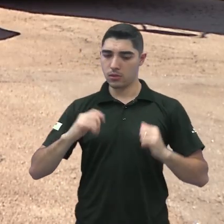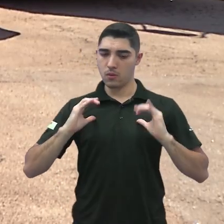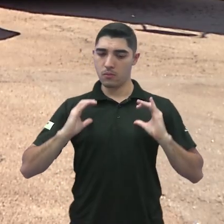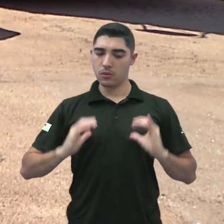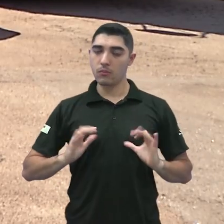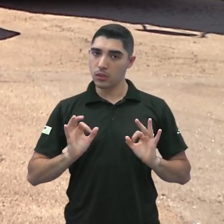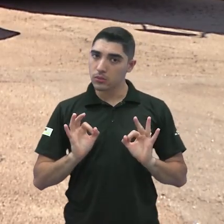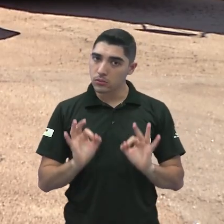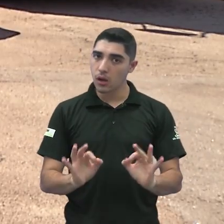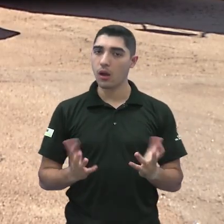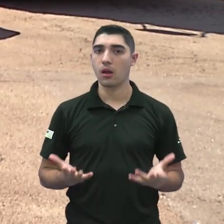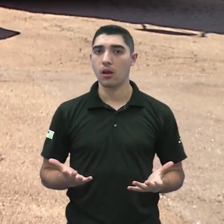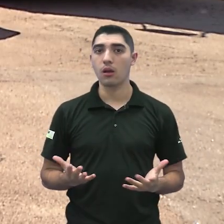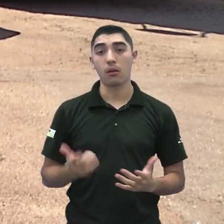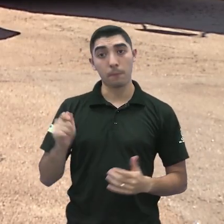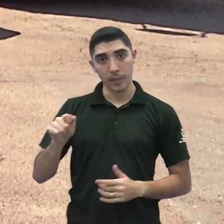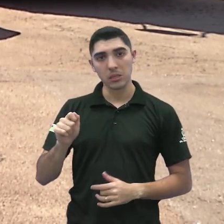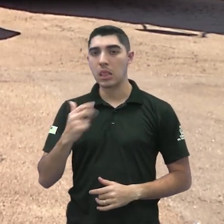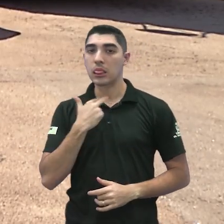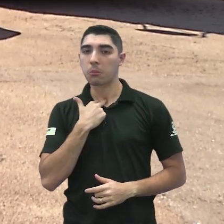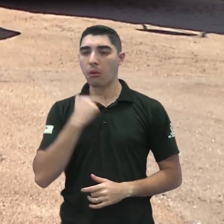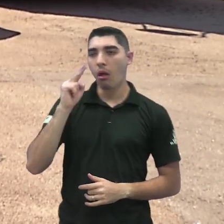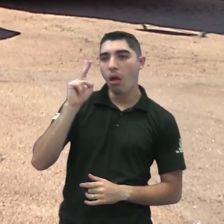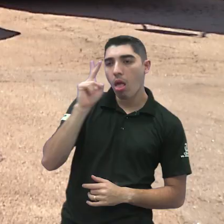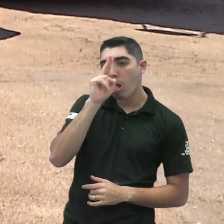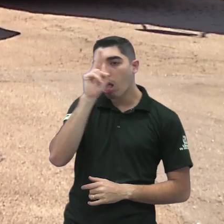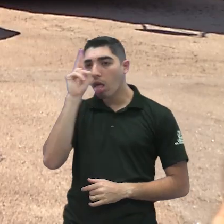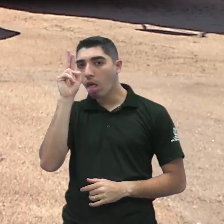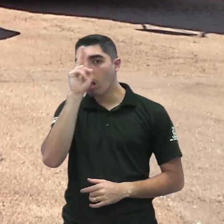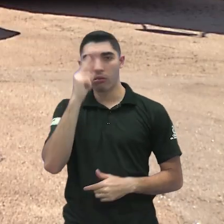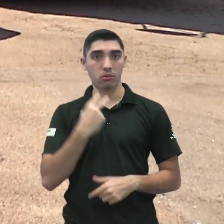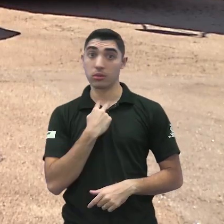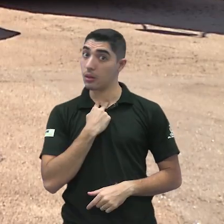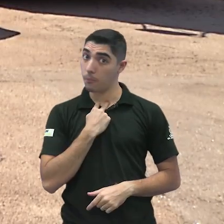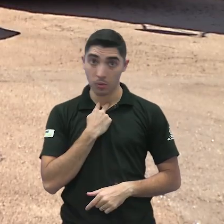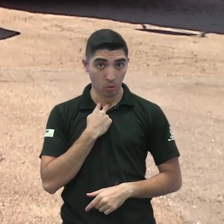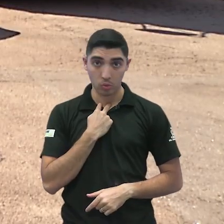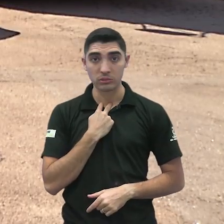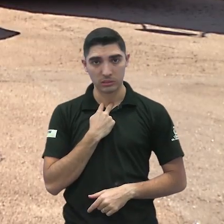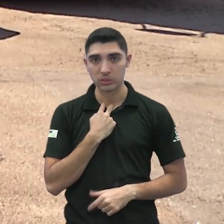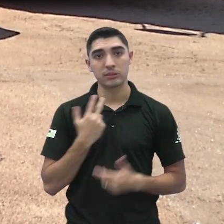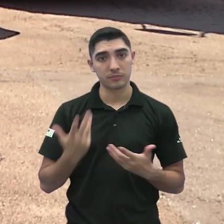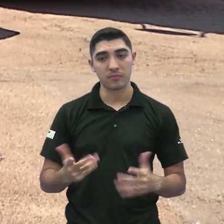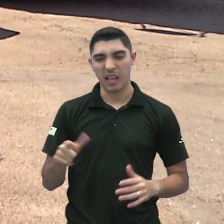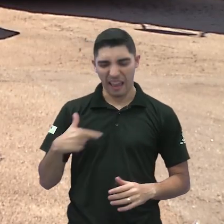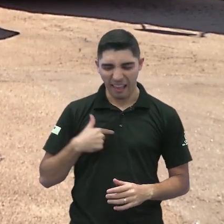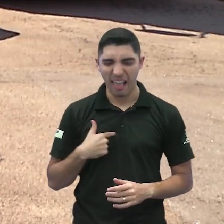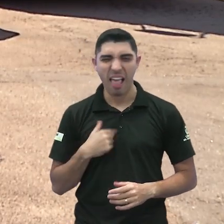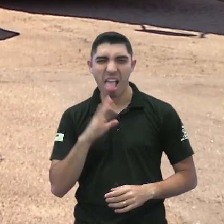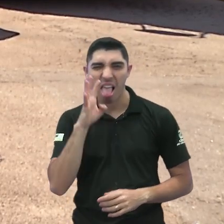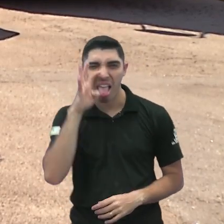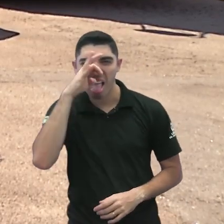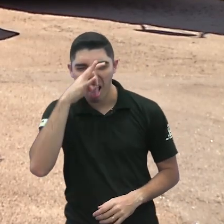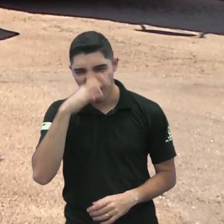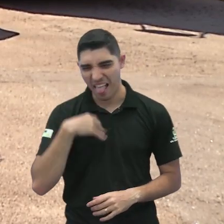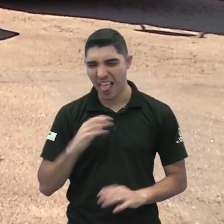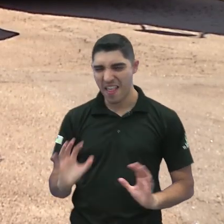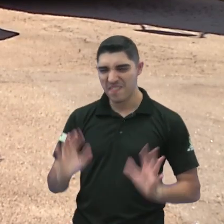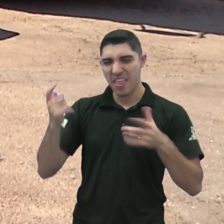usuário. É importante que ele esteja sóbrio, né? Acontece bastante do pessoal utilizar no